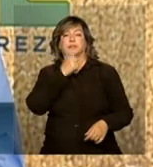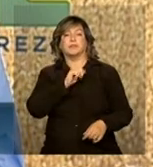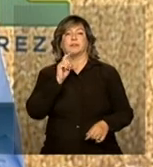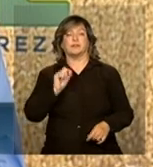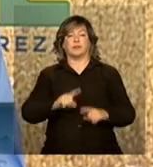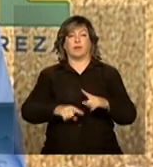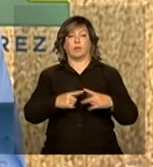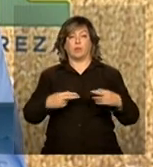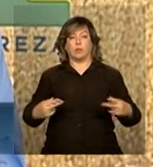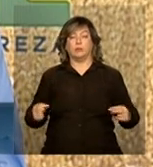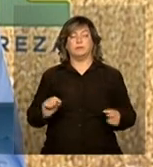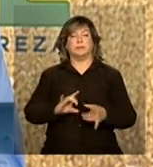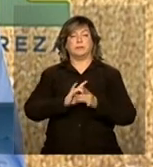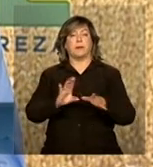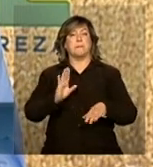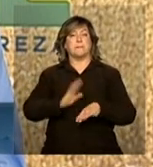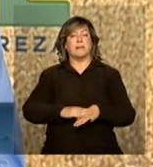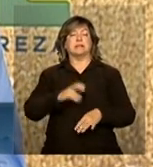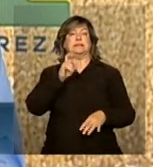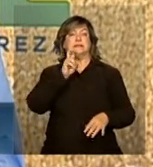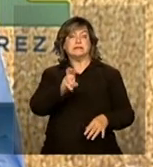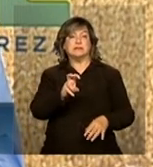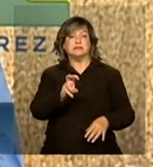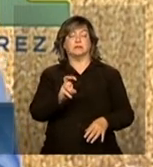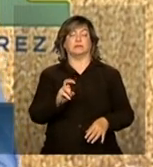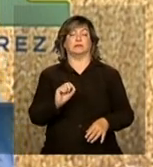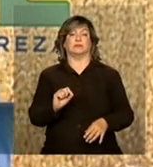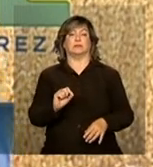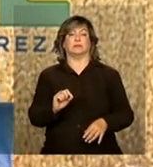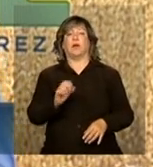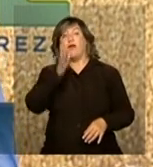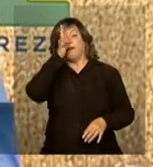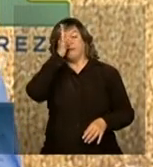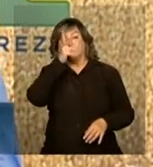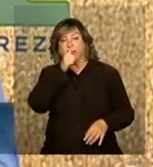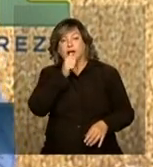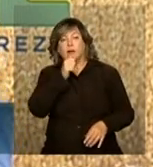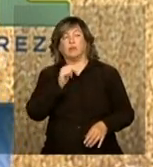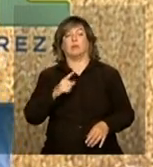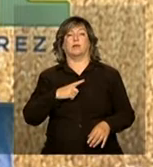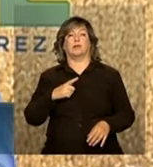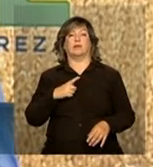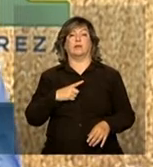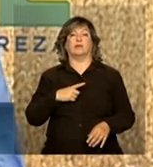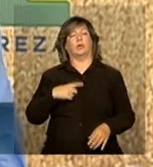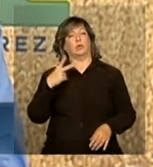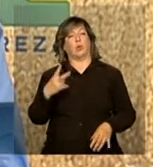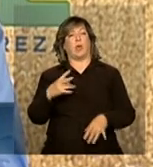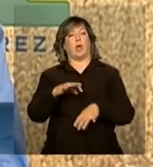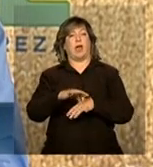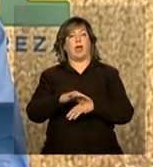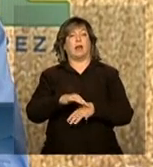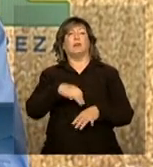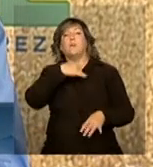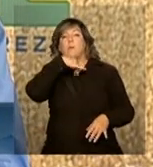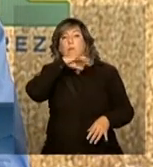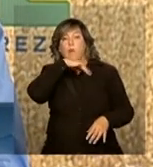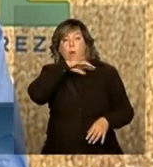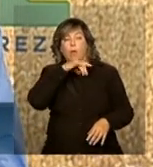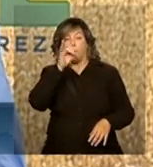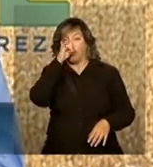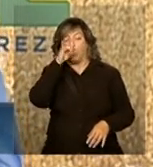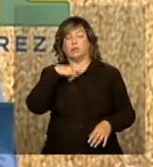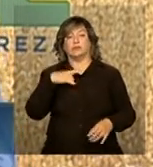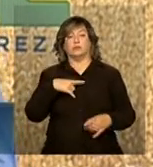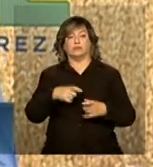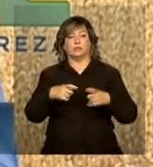a liberação de mais 5 estabelecimentos de carne de frango e 2 de carne suína. Estamos em negociação